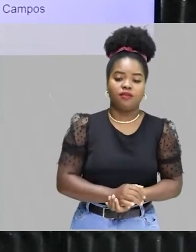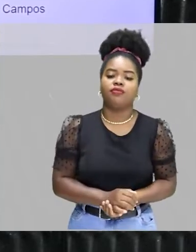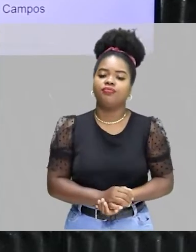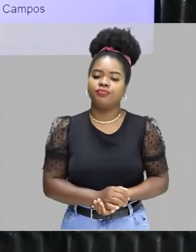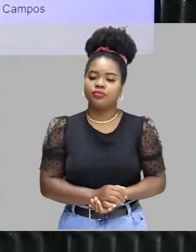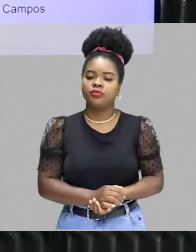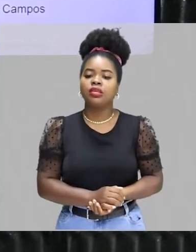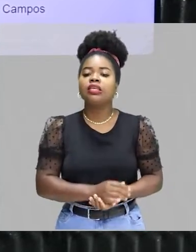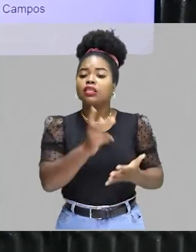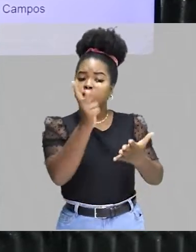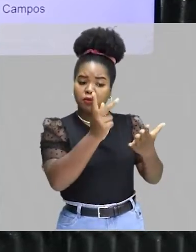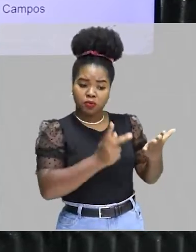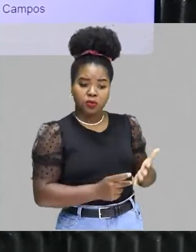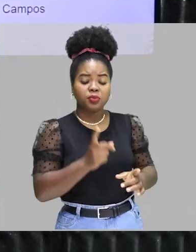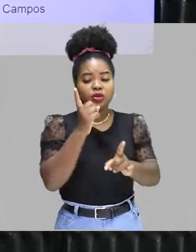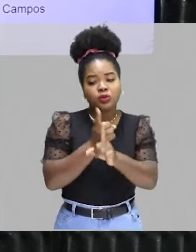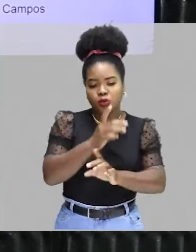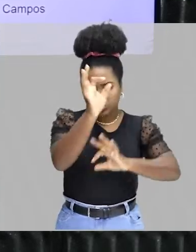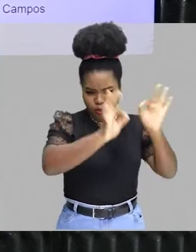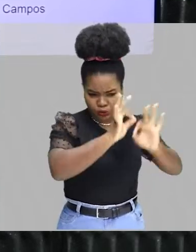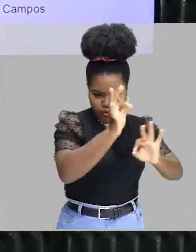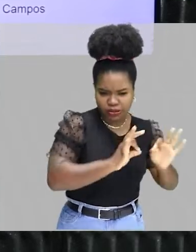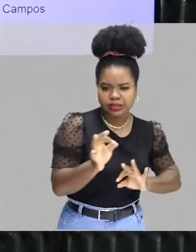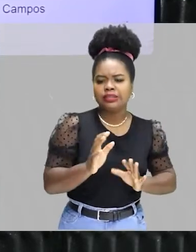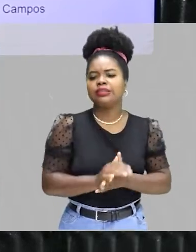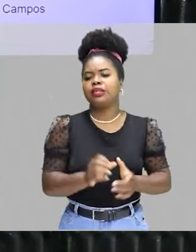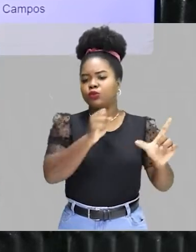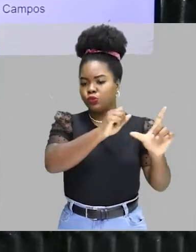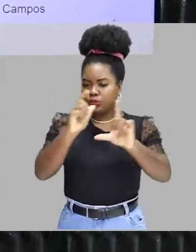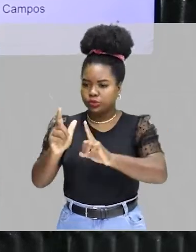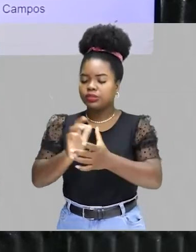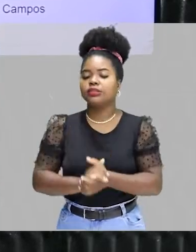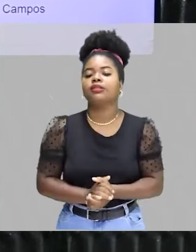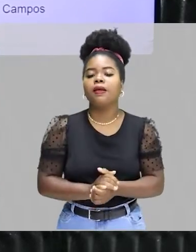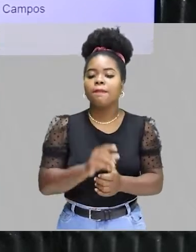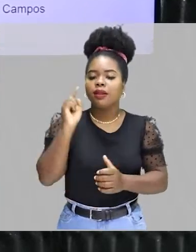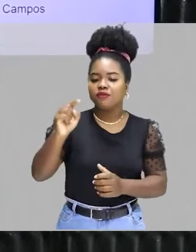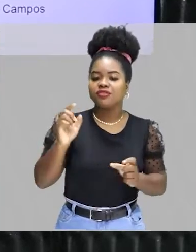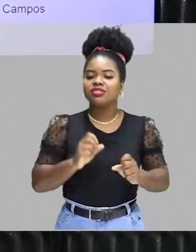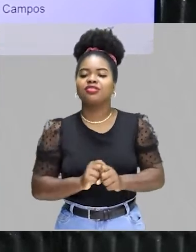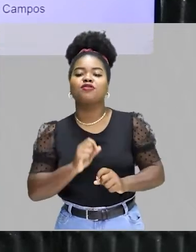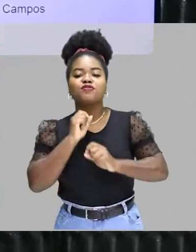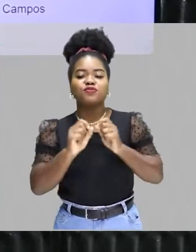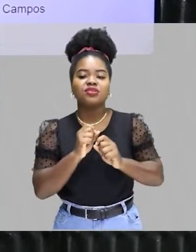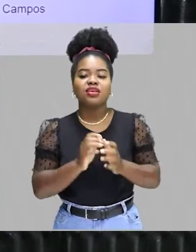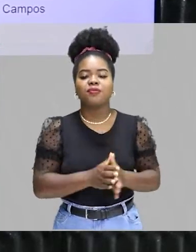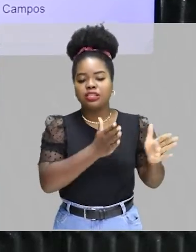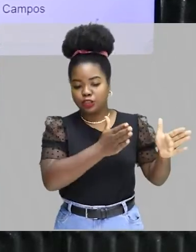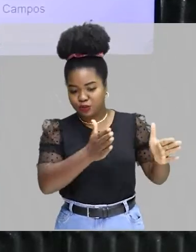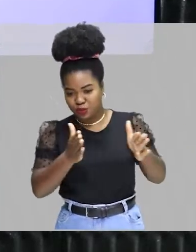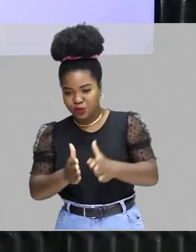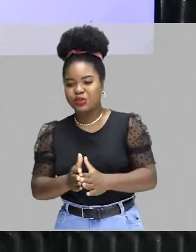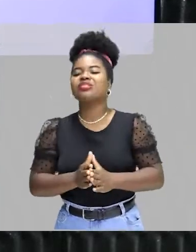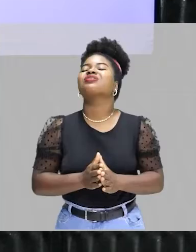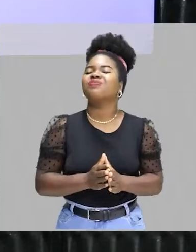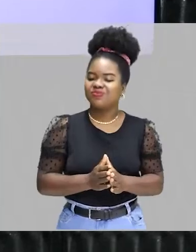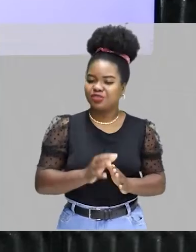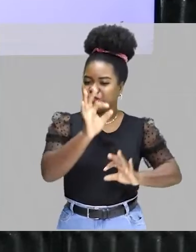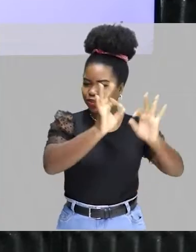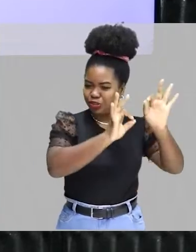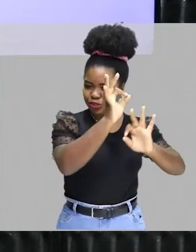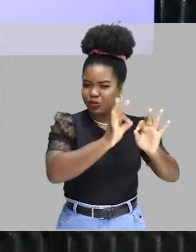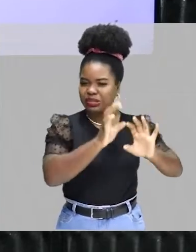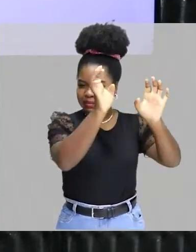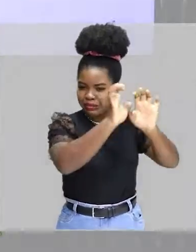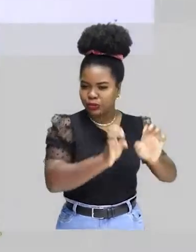É um poema que eu encontrei para fazer com que nós entendamos na aula de hoje esse processo de formação das palavras, tá certo?